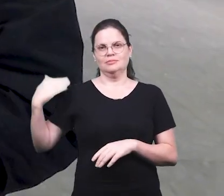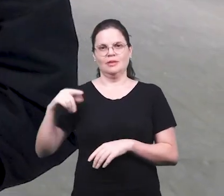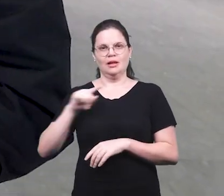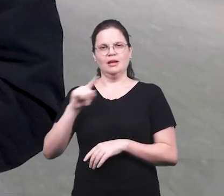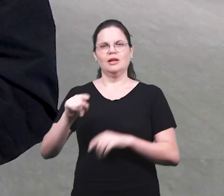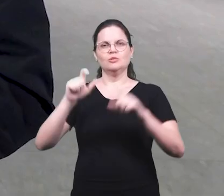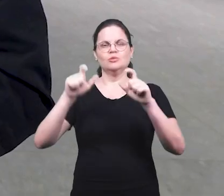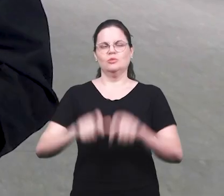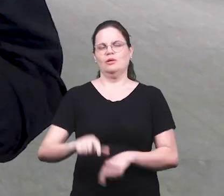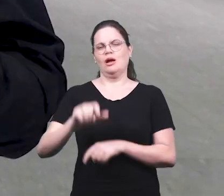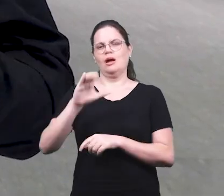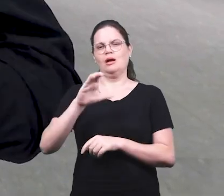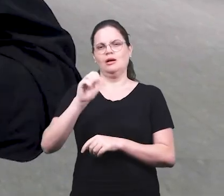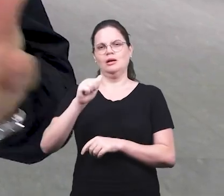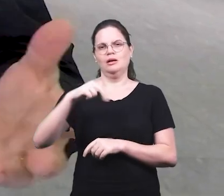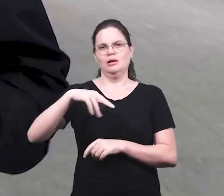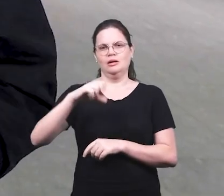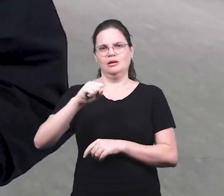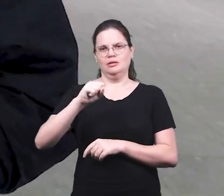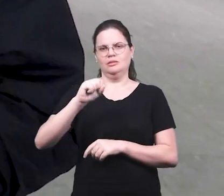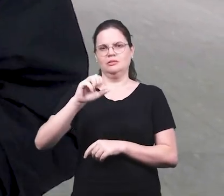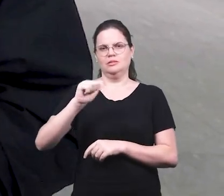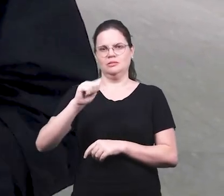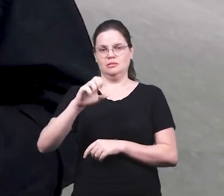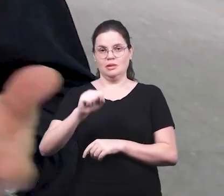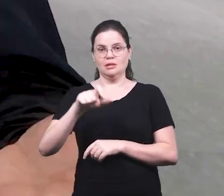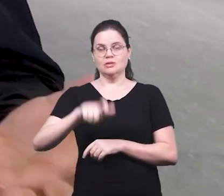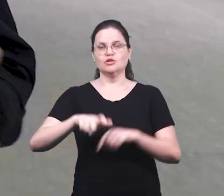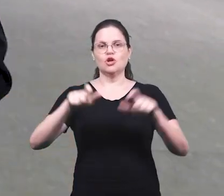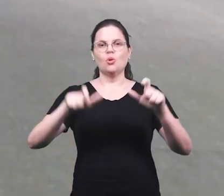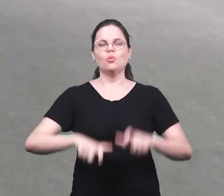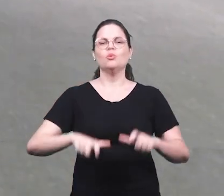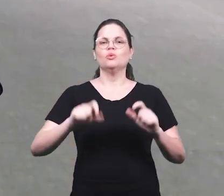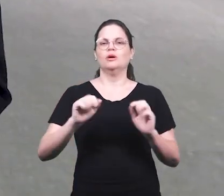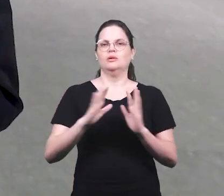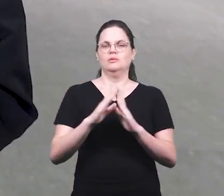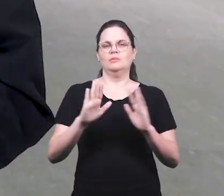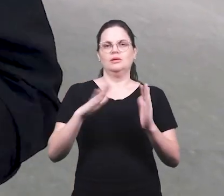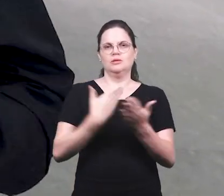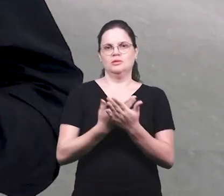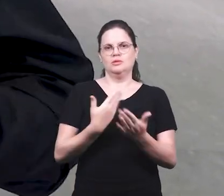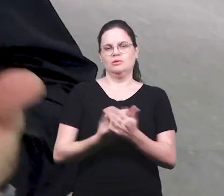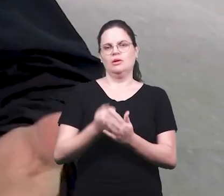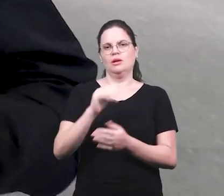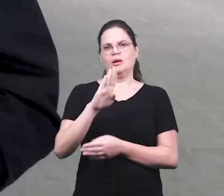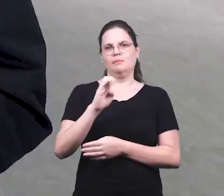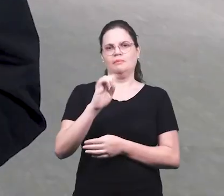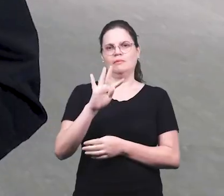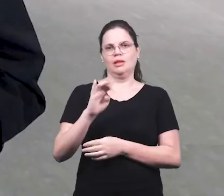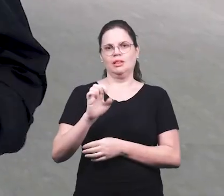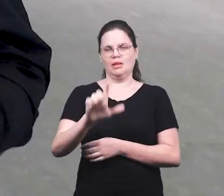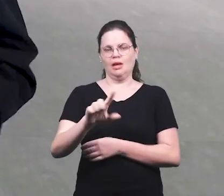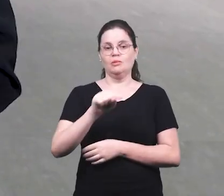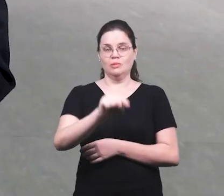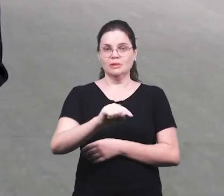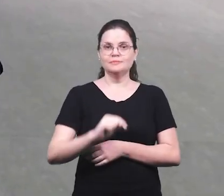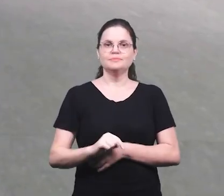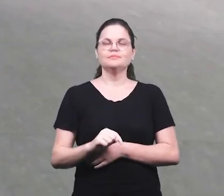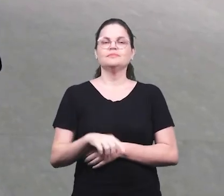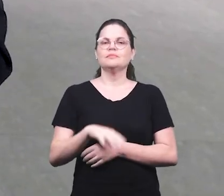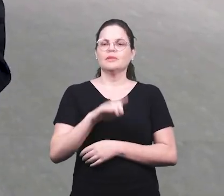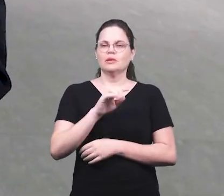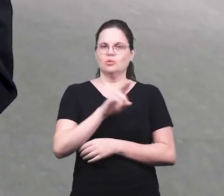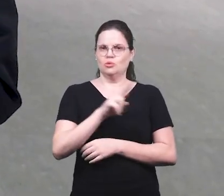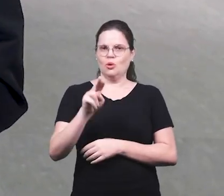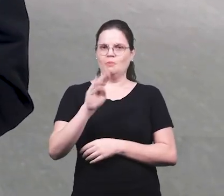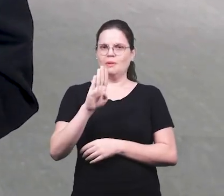no Kansas, ele tinha uma escola chamada Bethel, uma faculdade bíblica, né? Uma escola bíblica